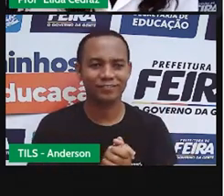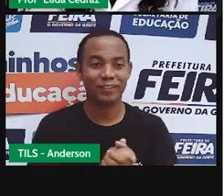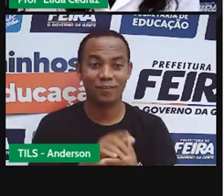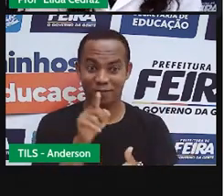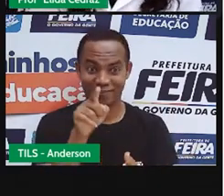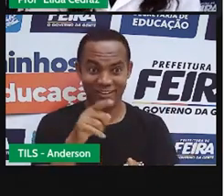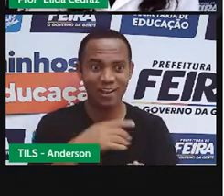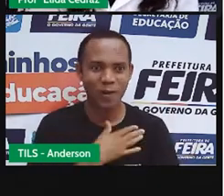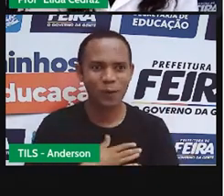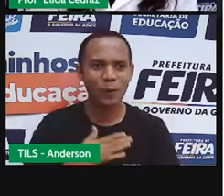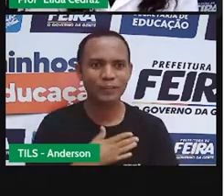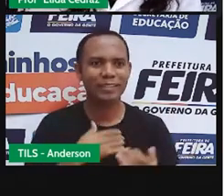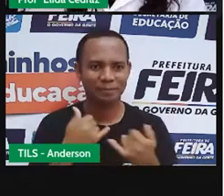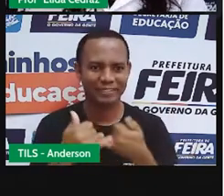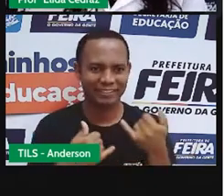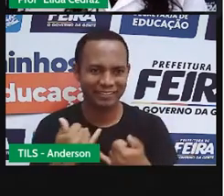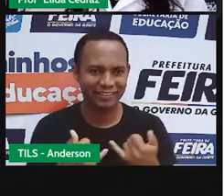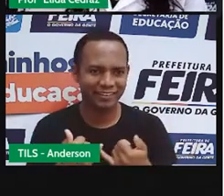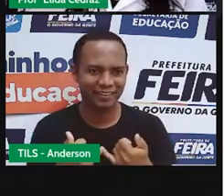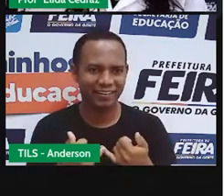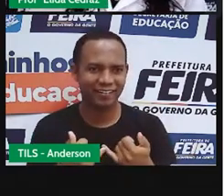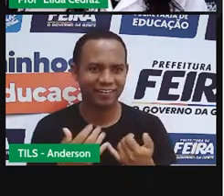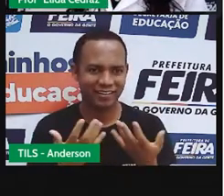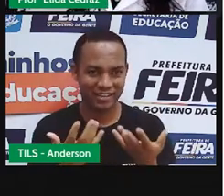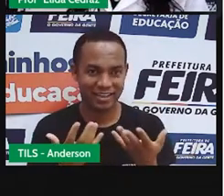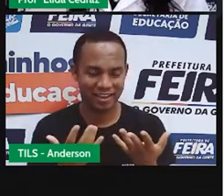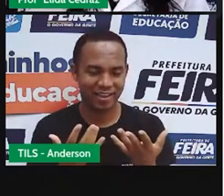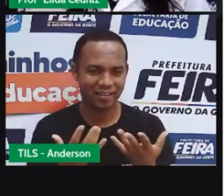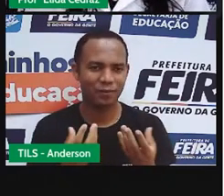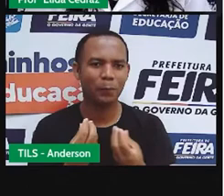Coloca aí, qual é a sua brincadeira preferida?